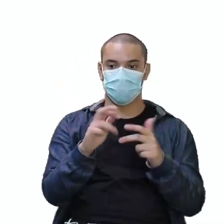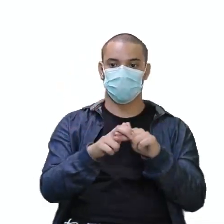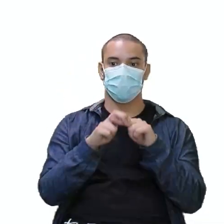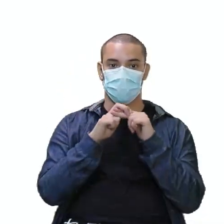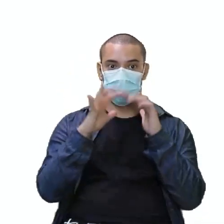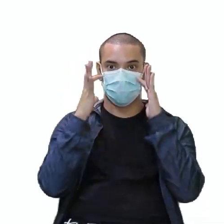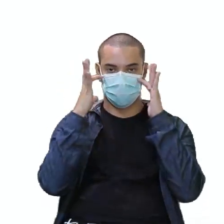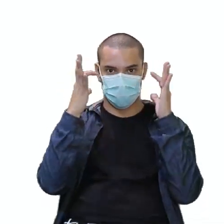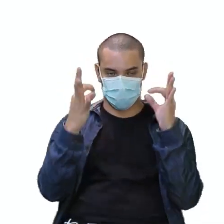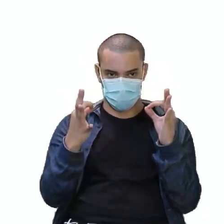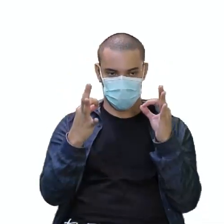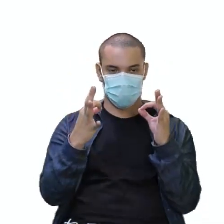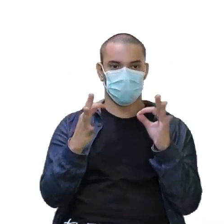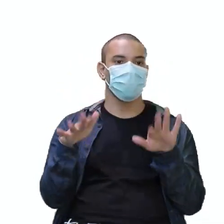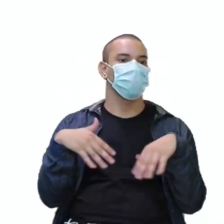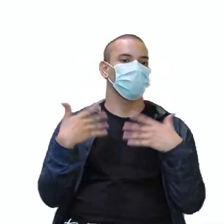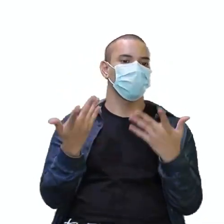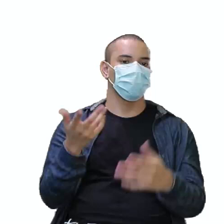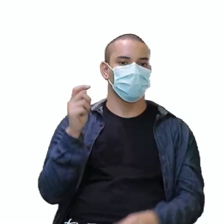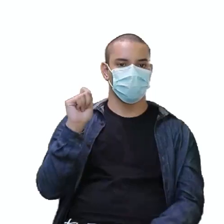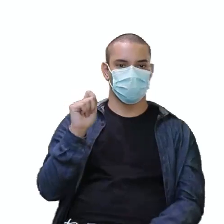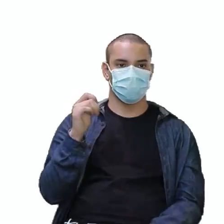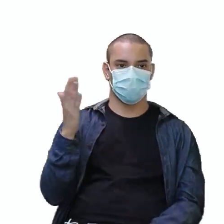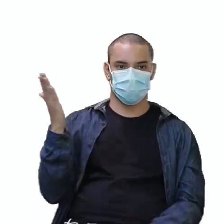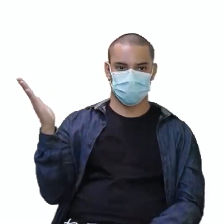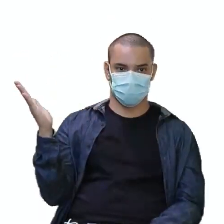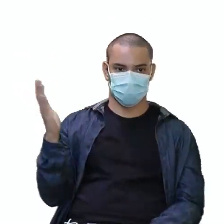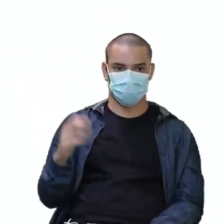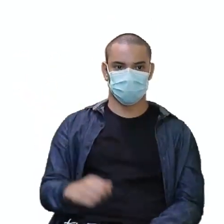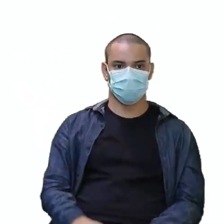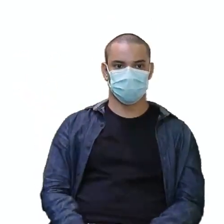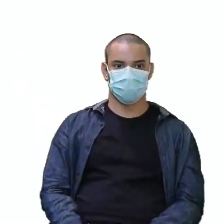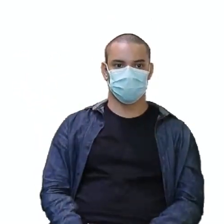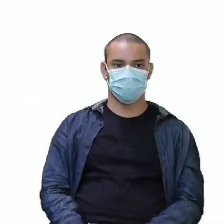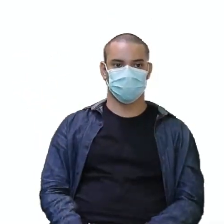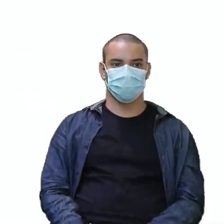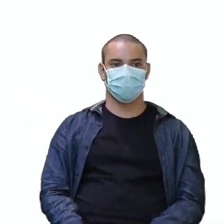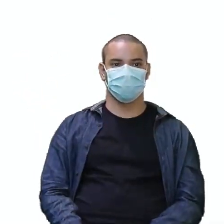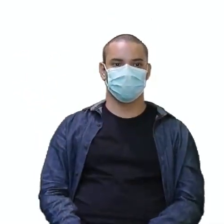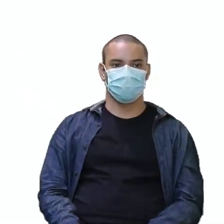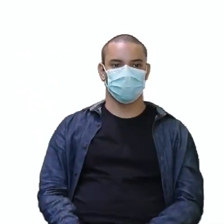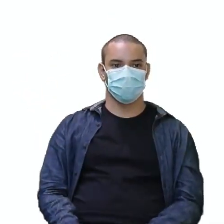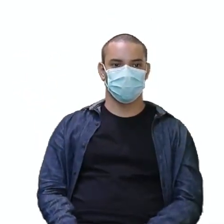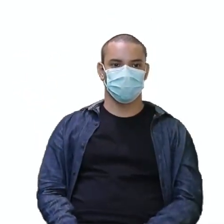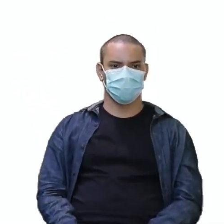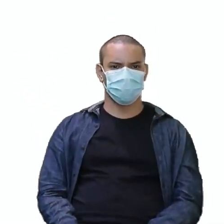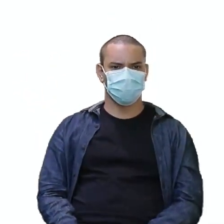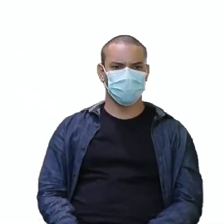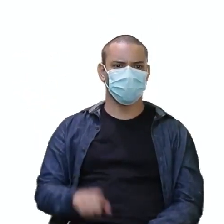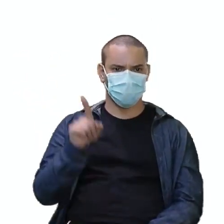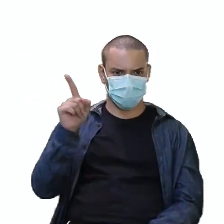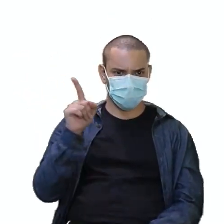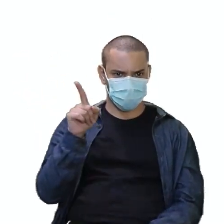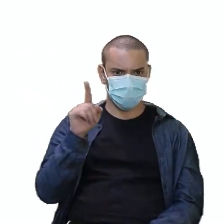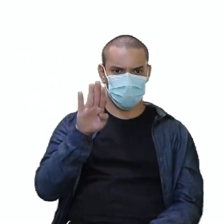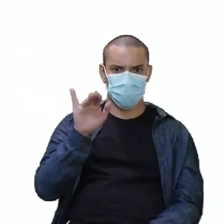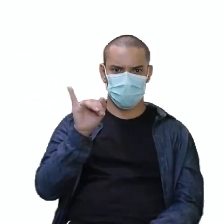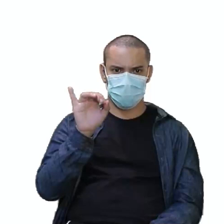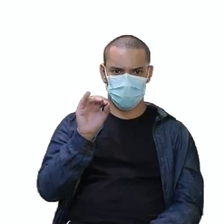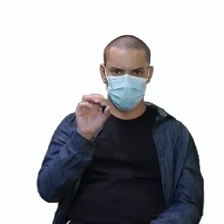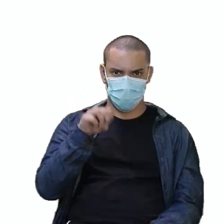Agora fica ligado aí. Alternativa A. Cadê, mano, a alternativa? Aí. A pirâmide